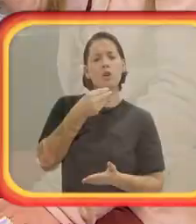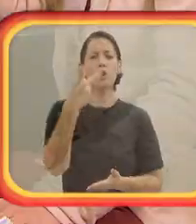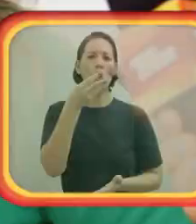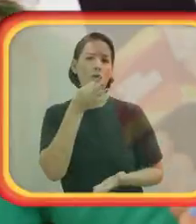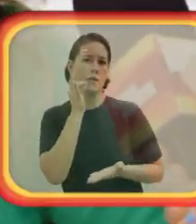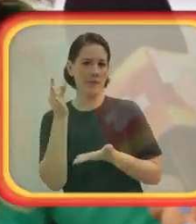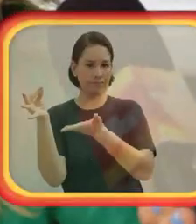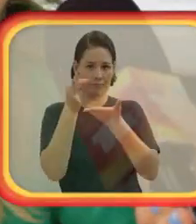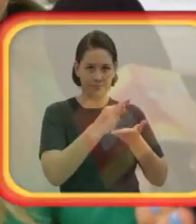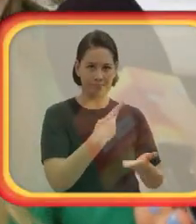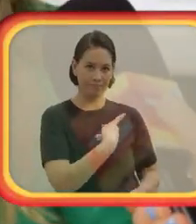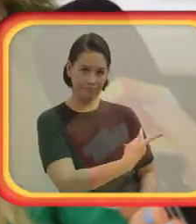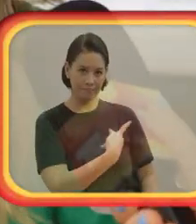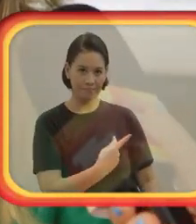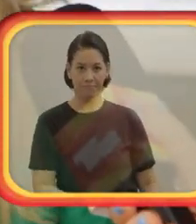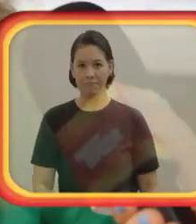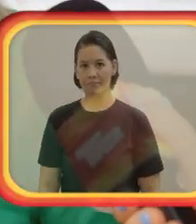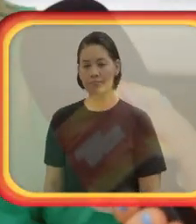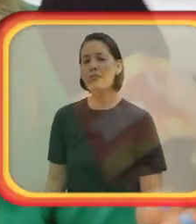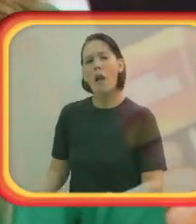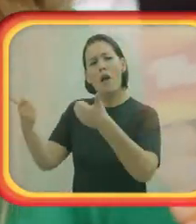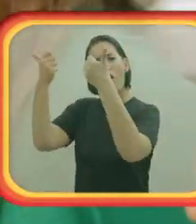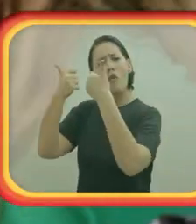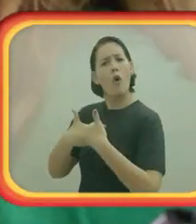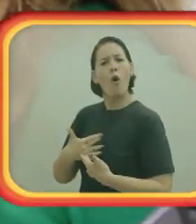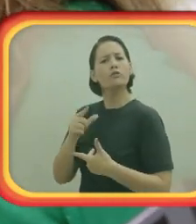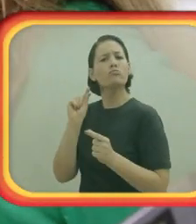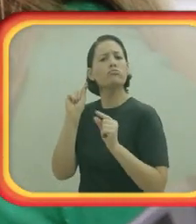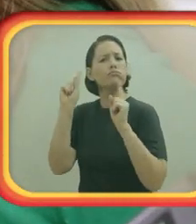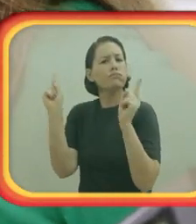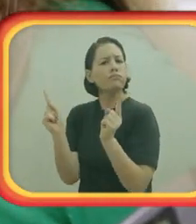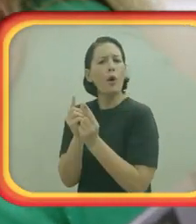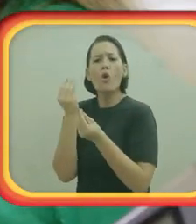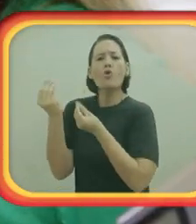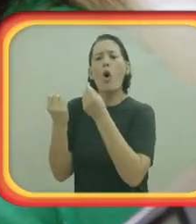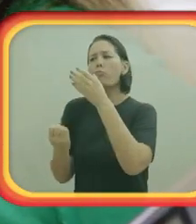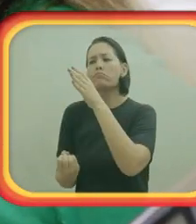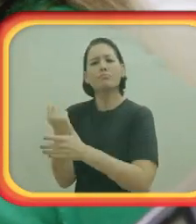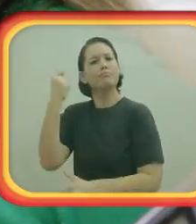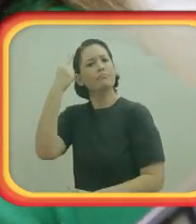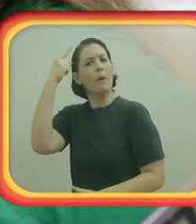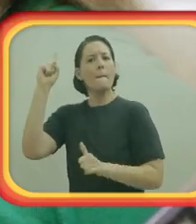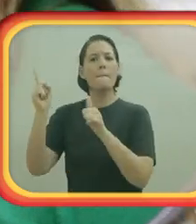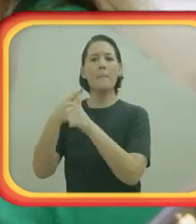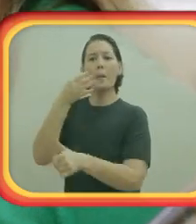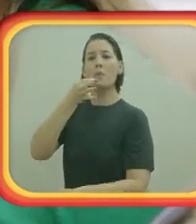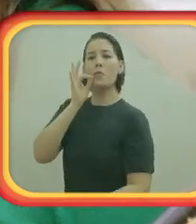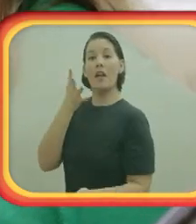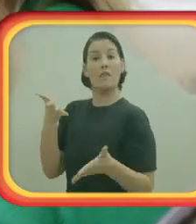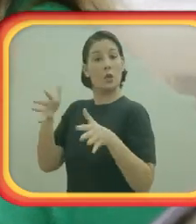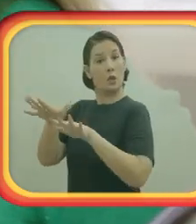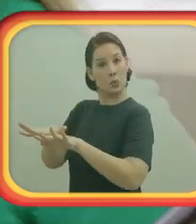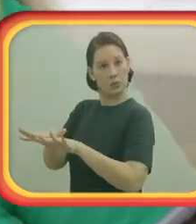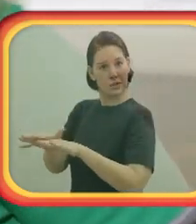né? Uma boa ideia, né? Eu vou pedir pra gente. Luísa, você pode tirar dois cafezinhos?